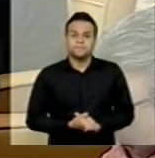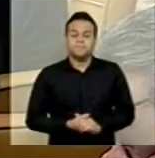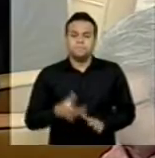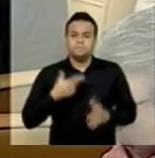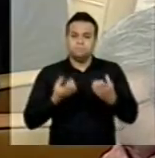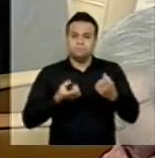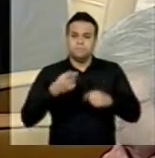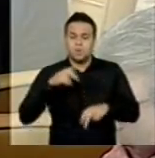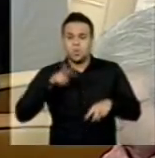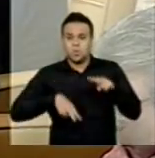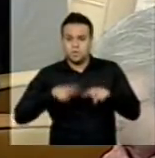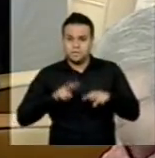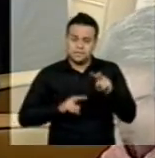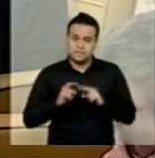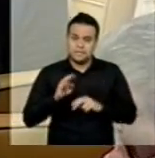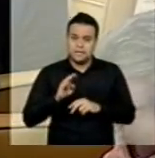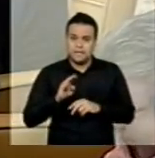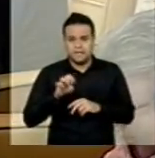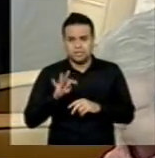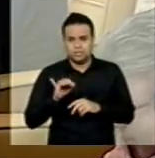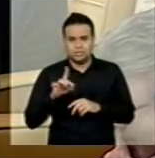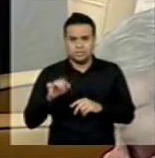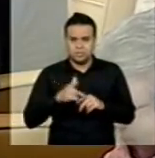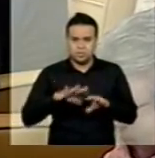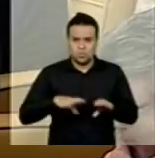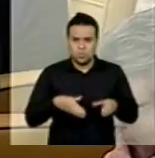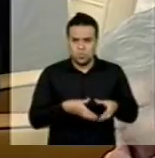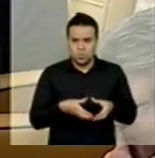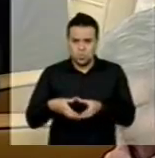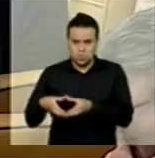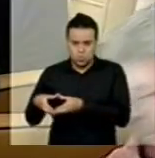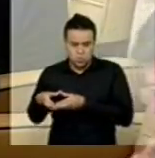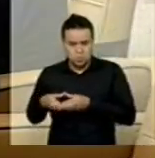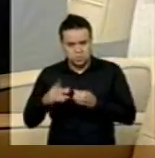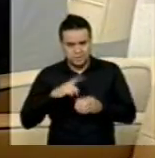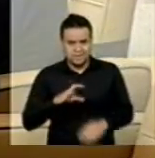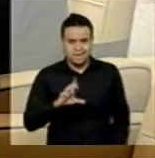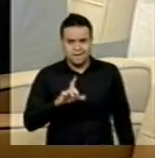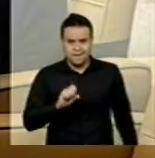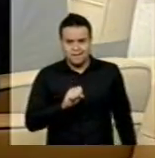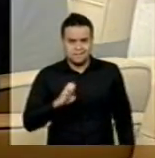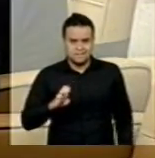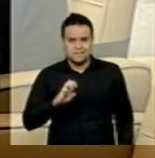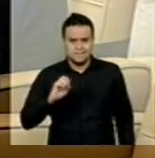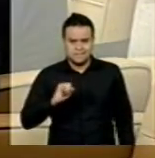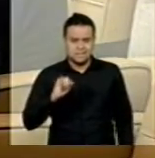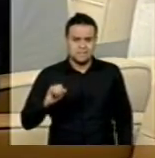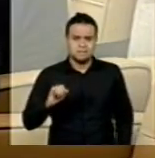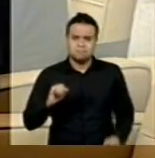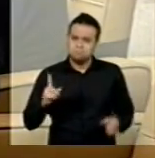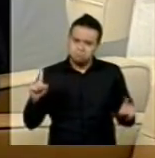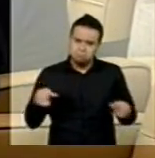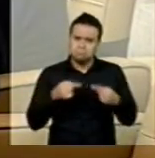às entidades de classe abrangência ímpar que se distancie do